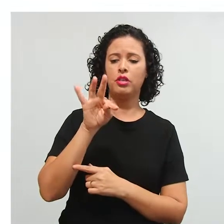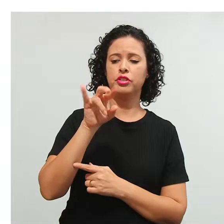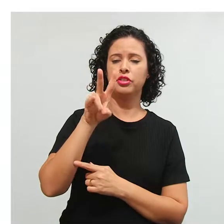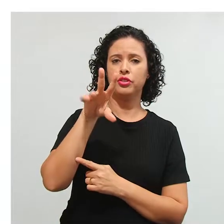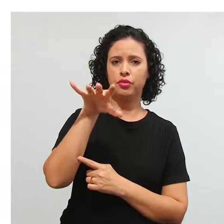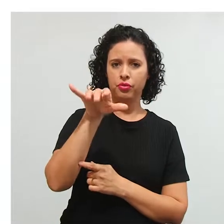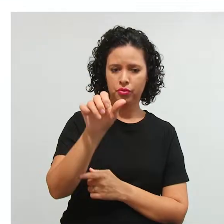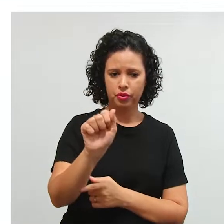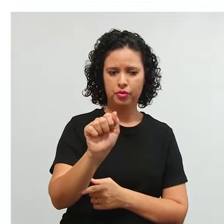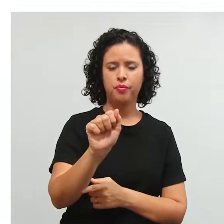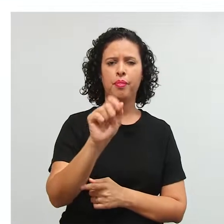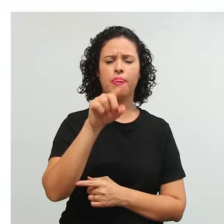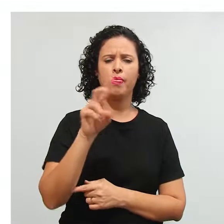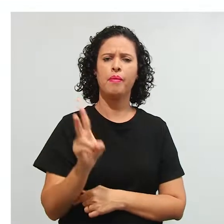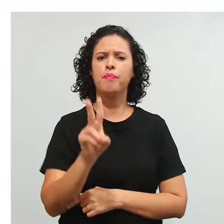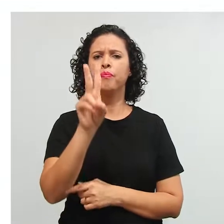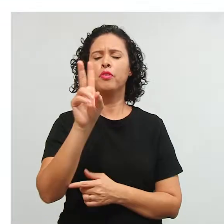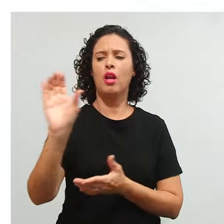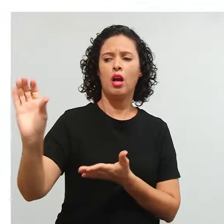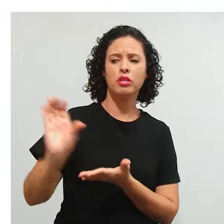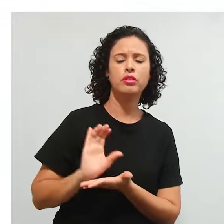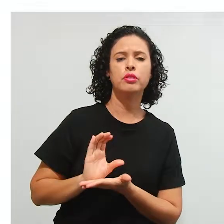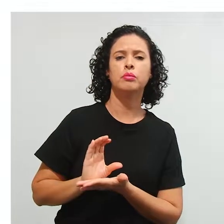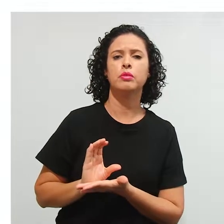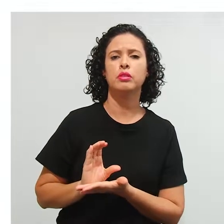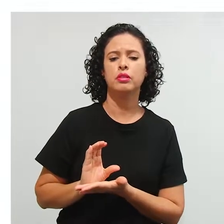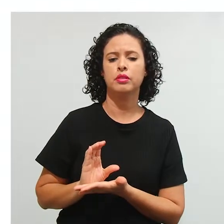ativa? Então, são os valores a receber